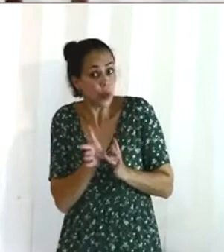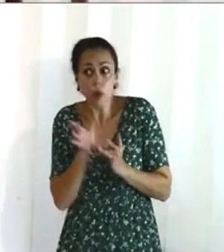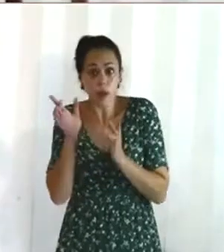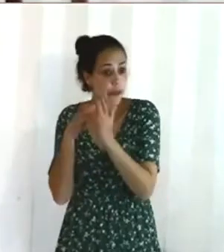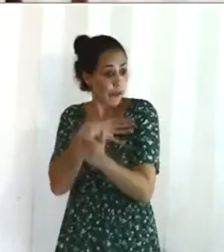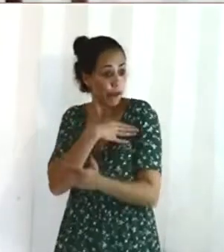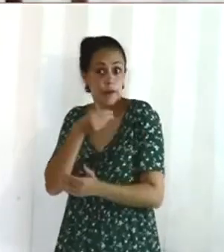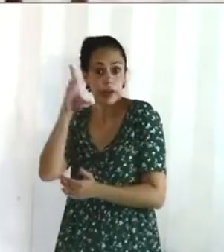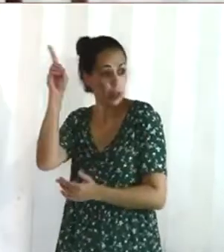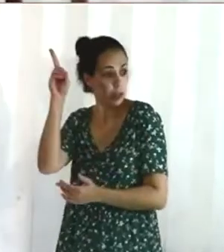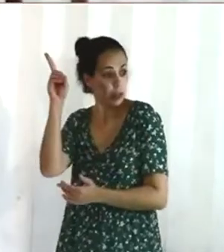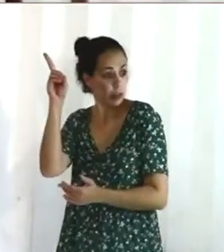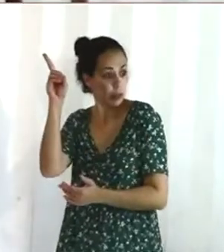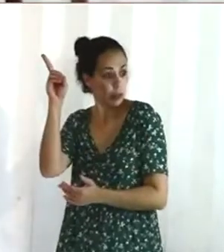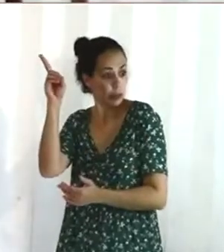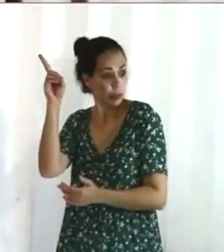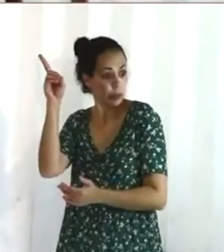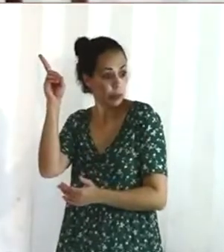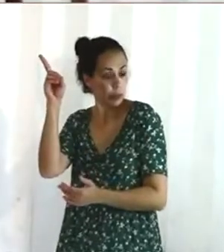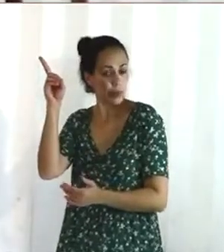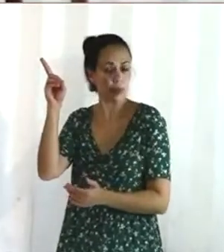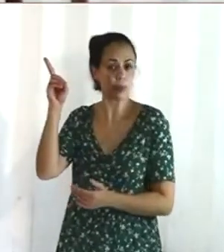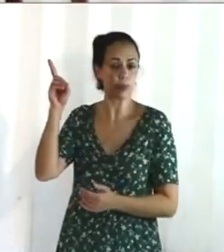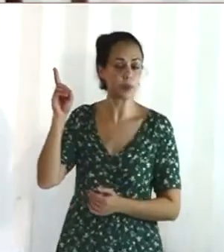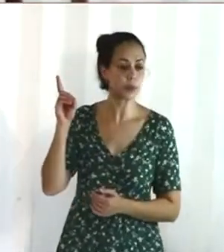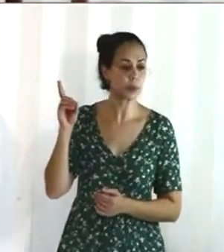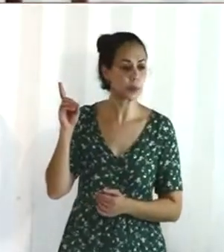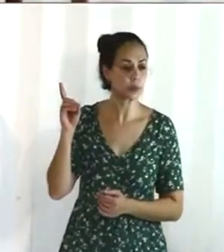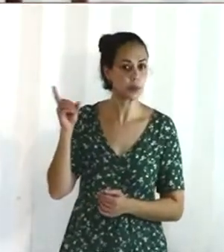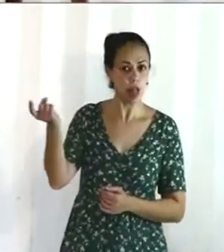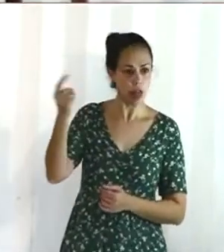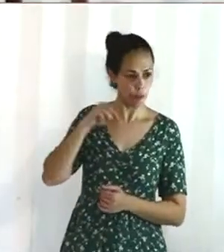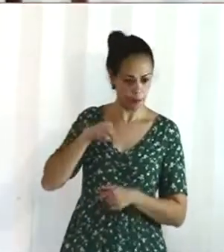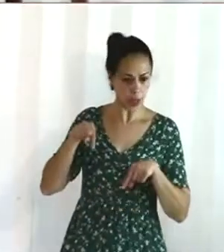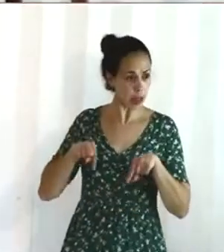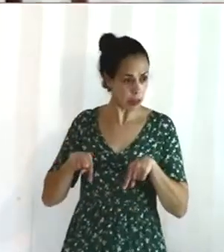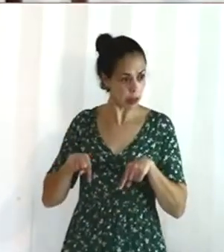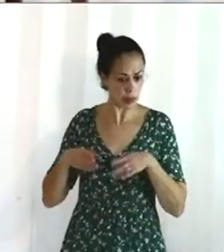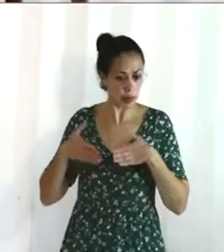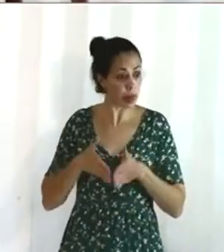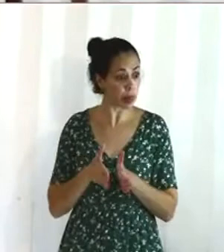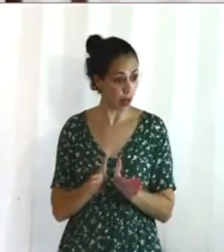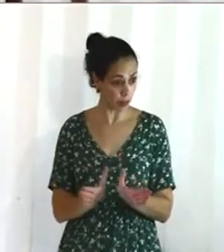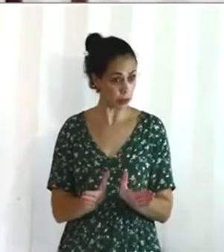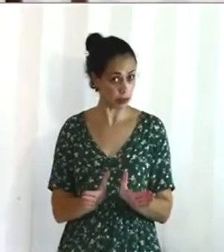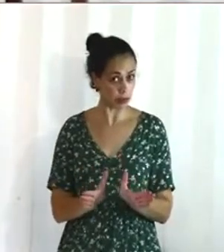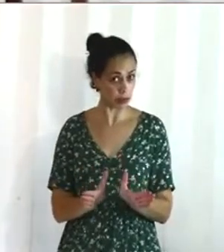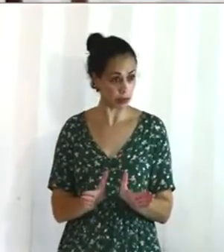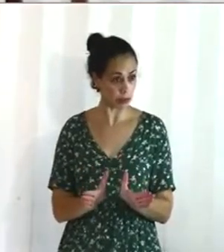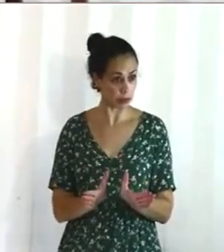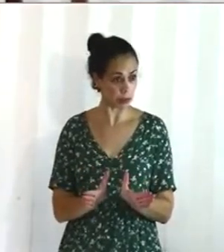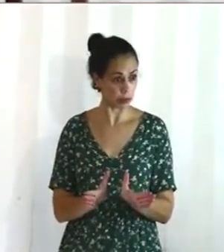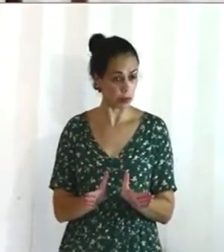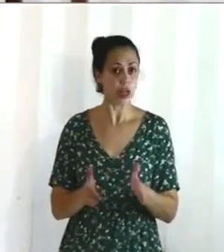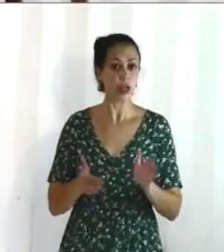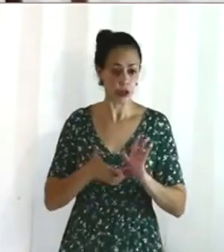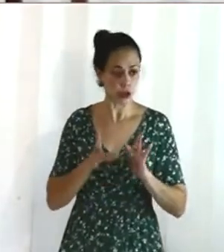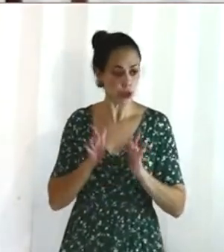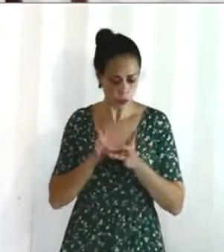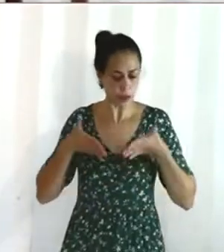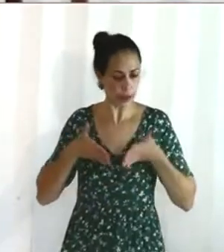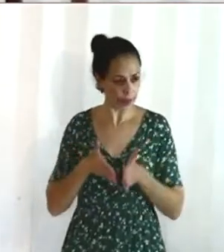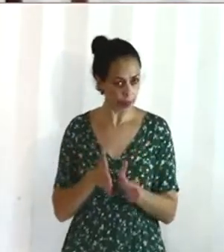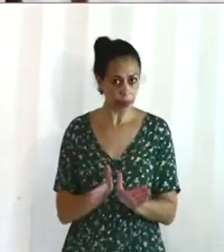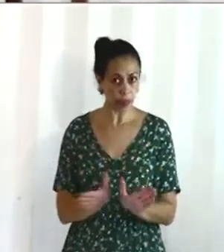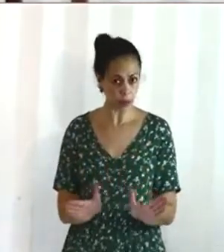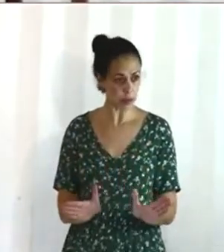Deus não vem ao mundo e passa a ser Jesus a partir do seu nascimento ou a partir